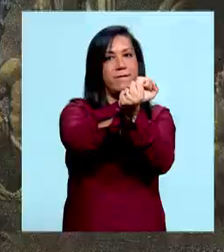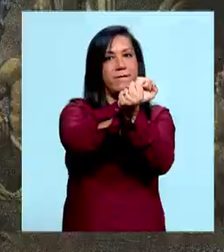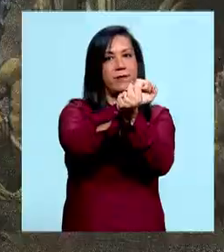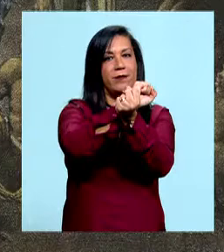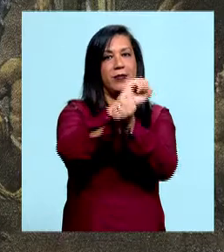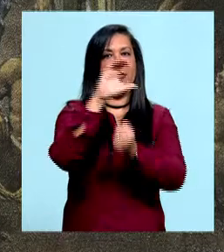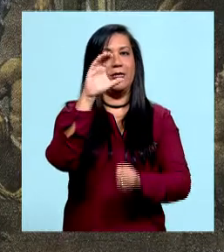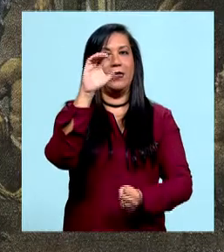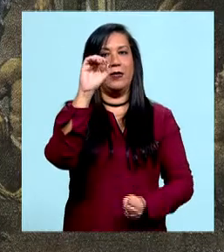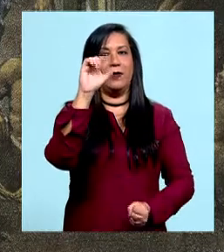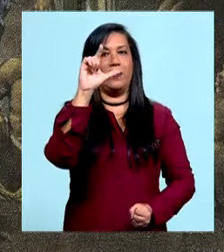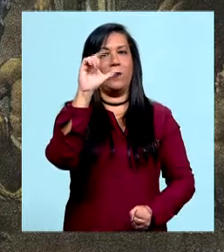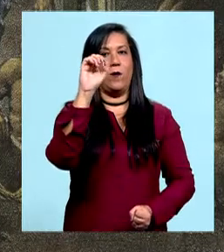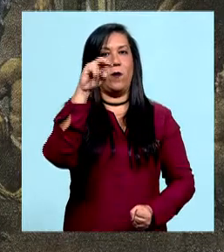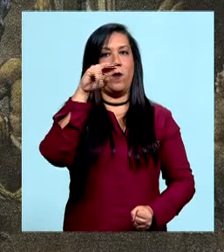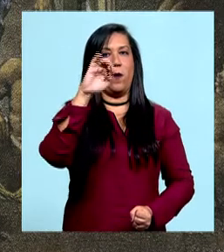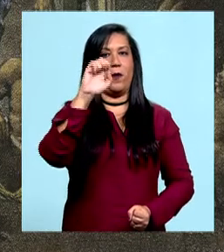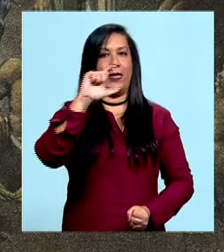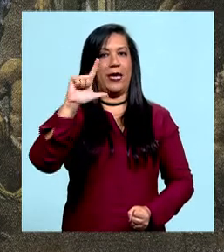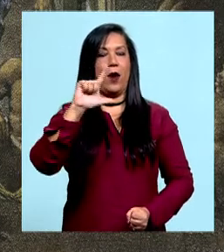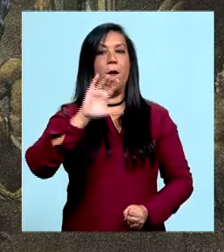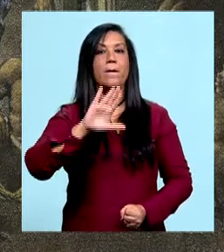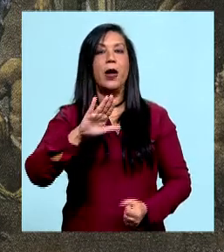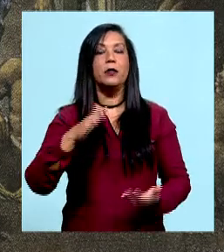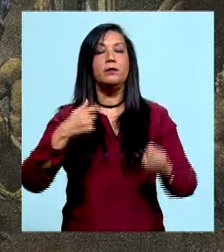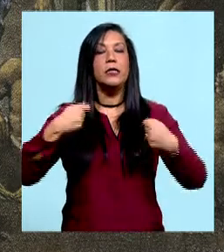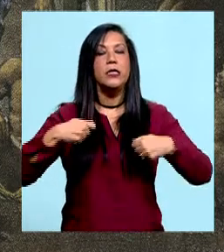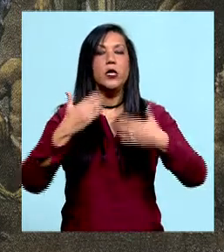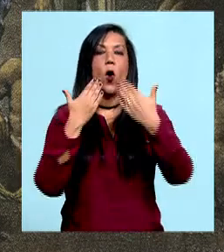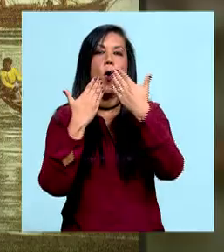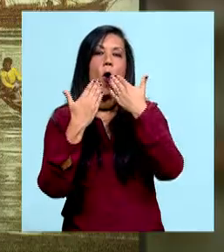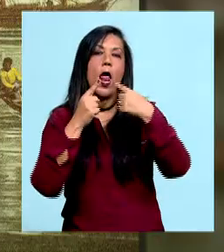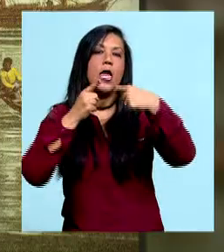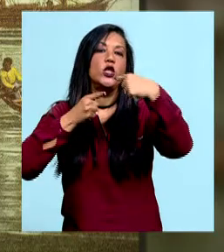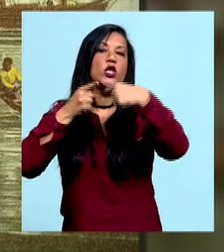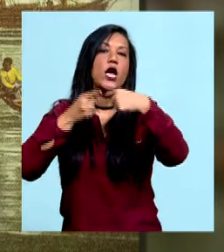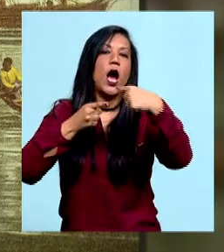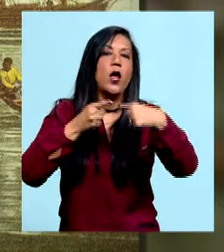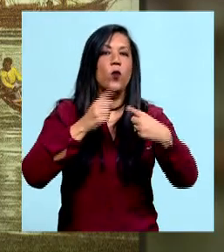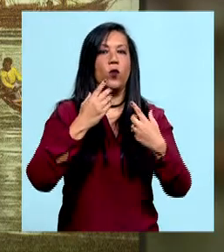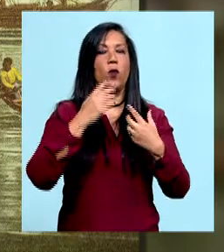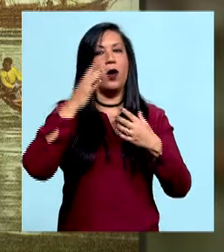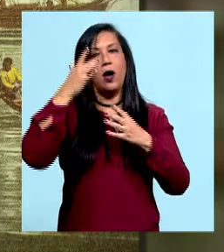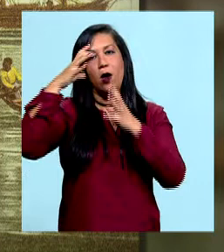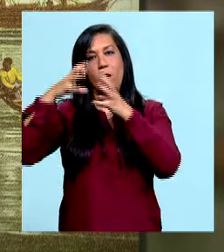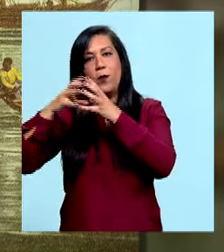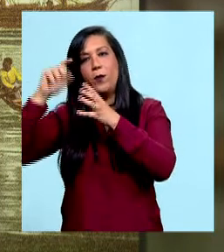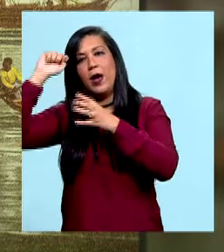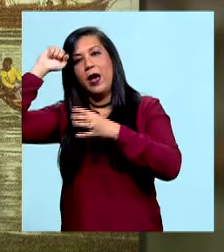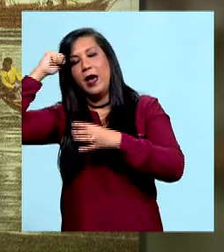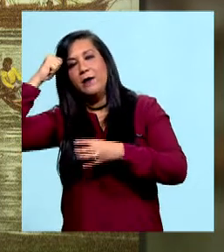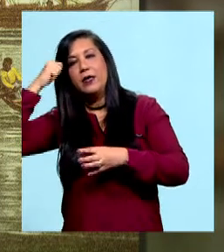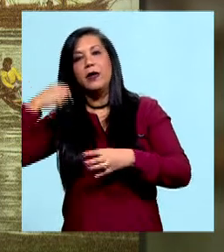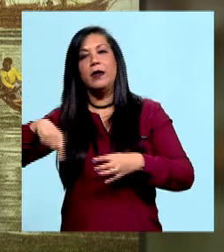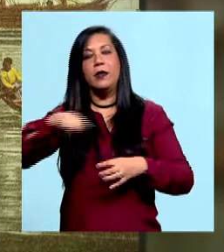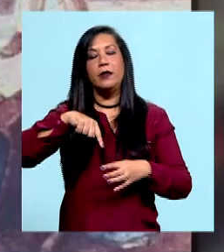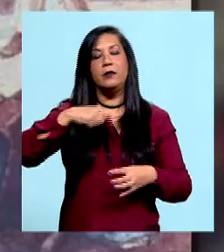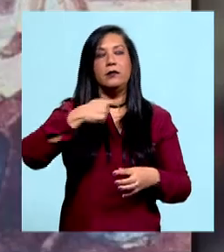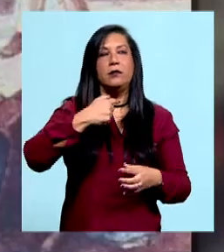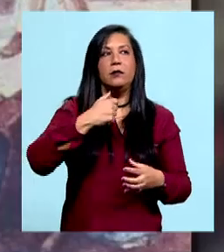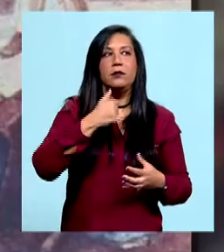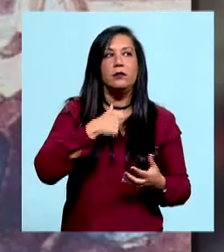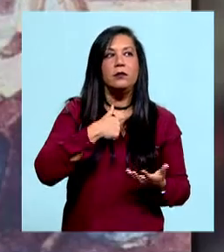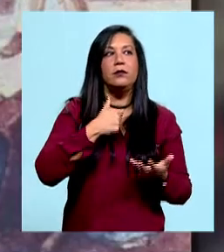colonial. Então, este diálogo entre africanos e eu, de uma forma